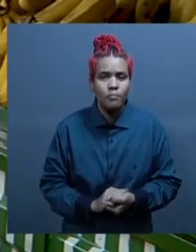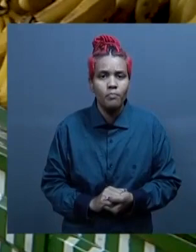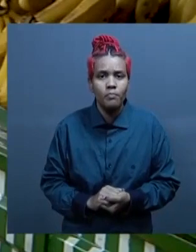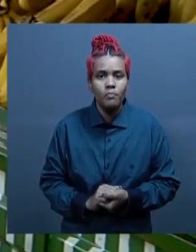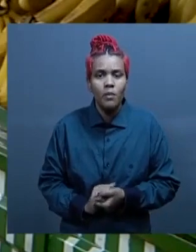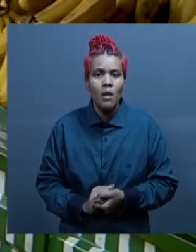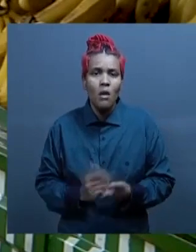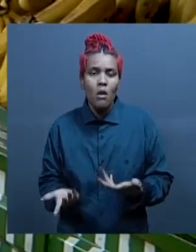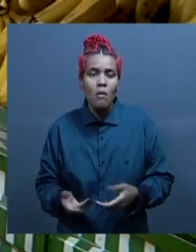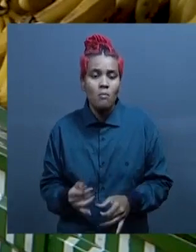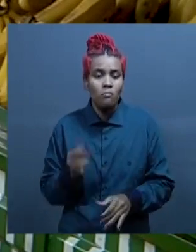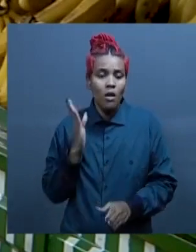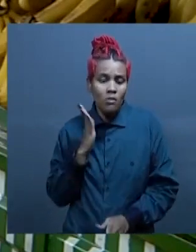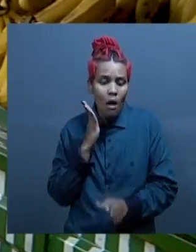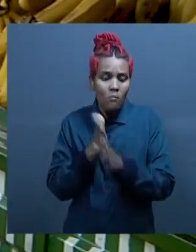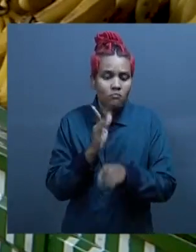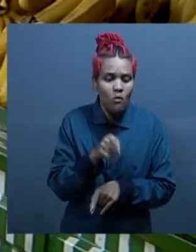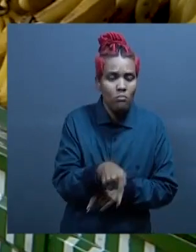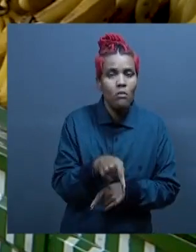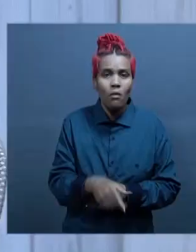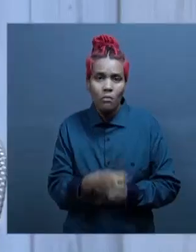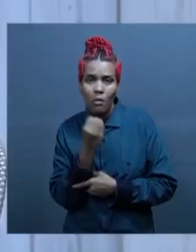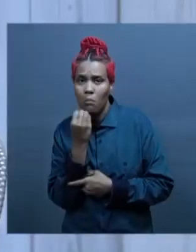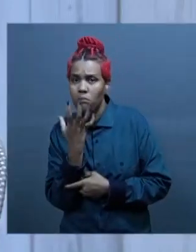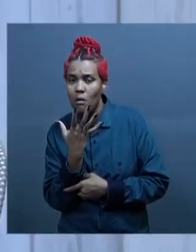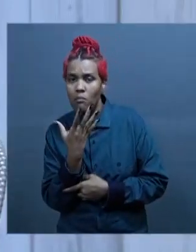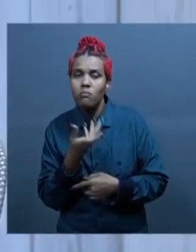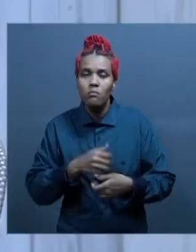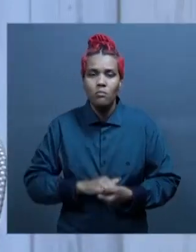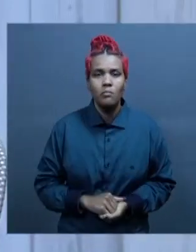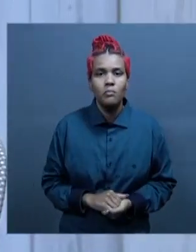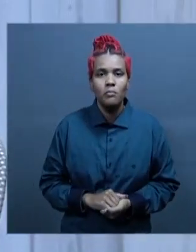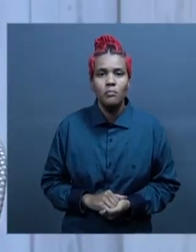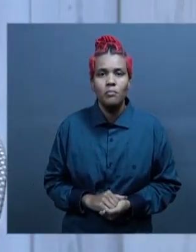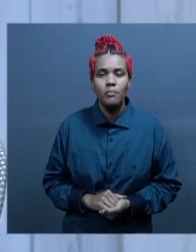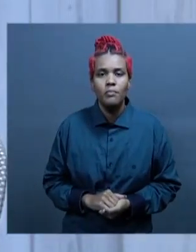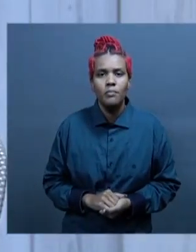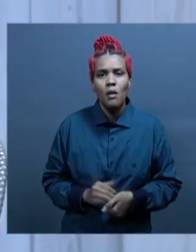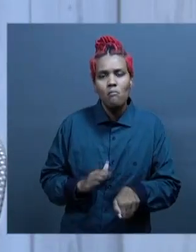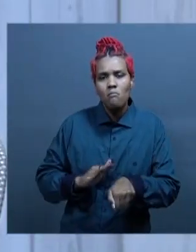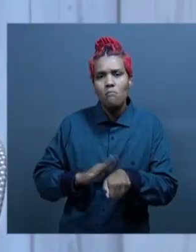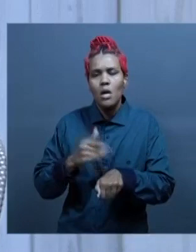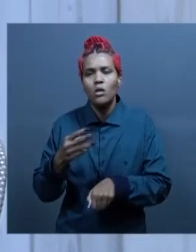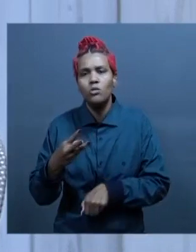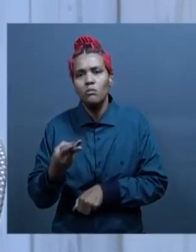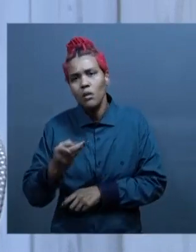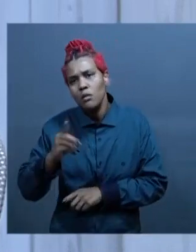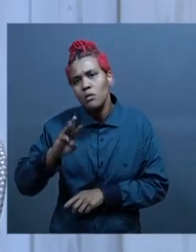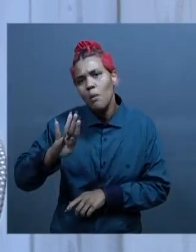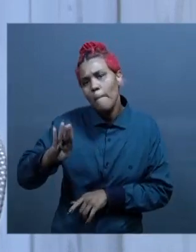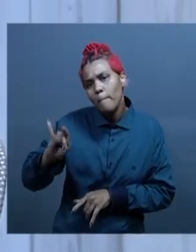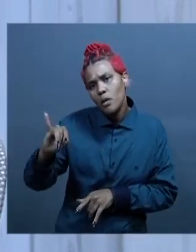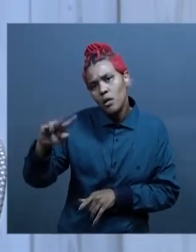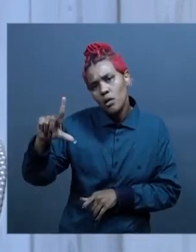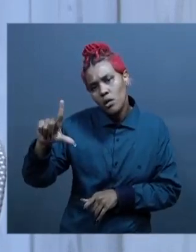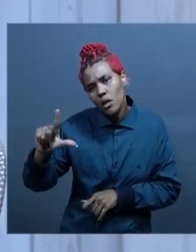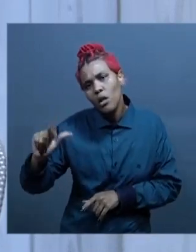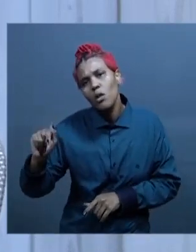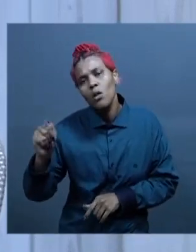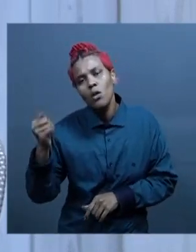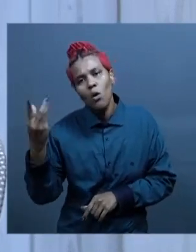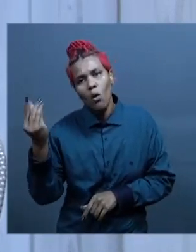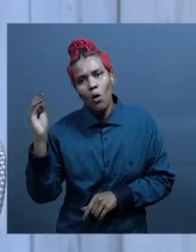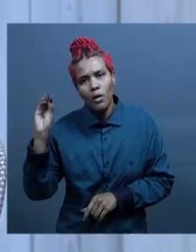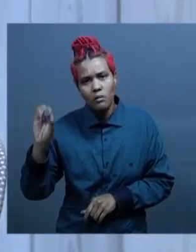identificar a qualidade dos alimentos em mais de 3 bilhões de pessoas estão conectadas à internet